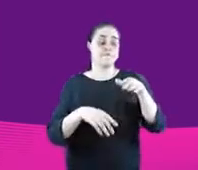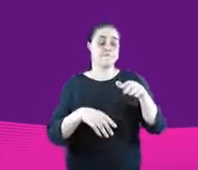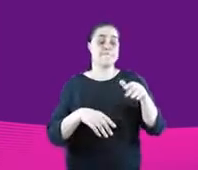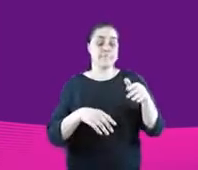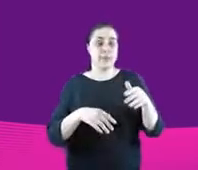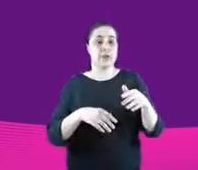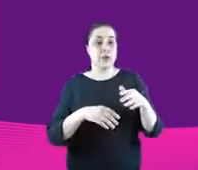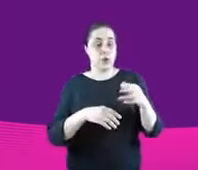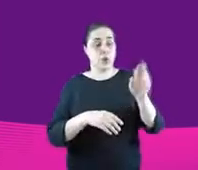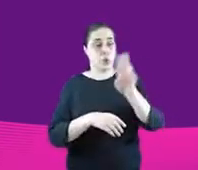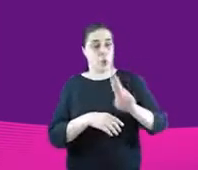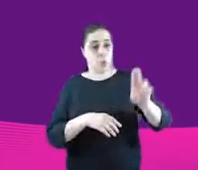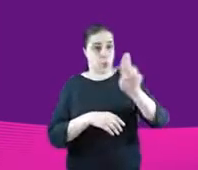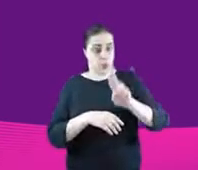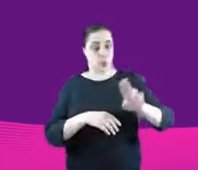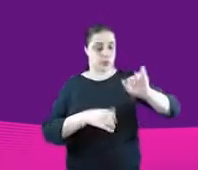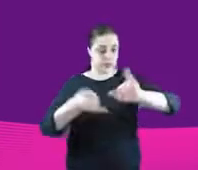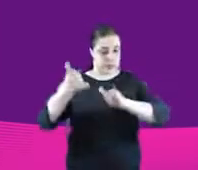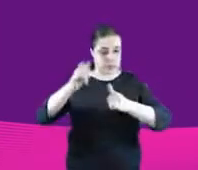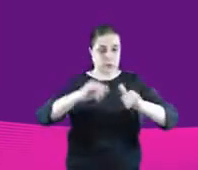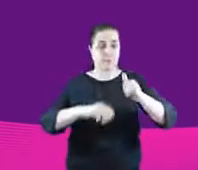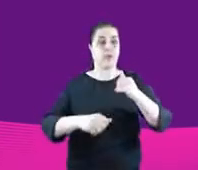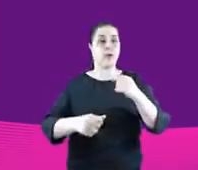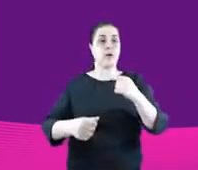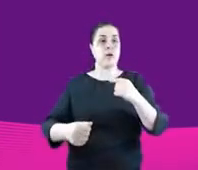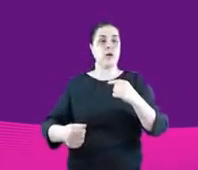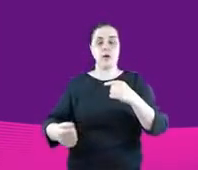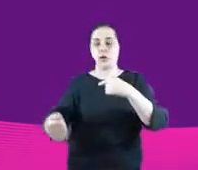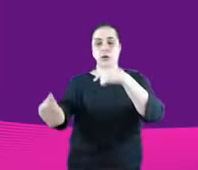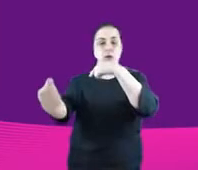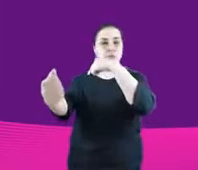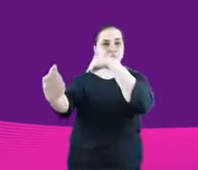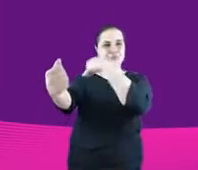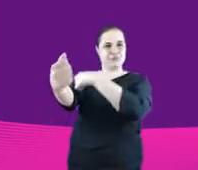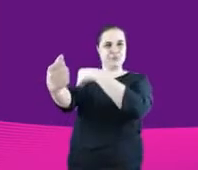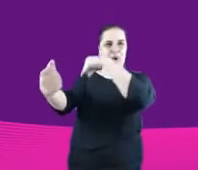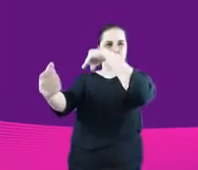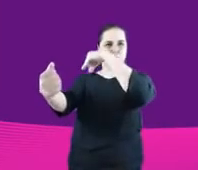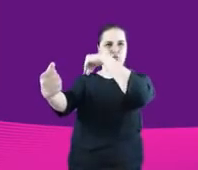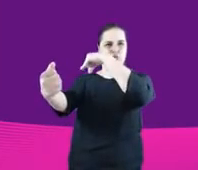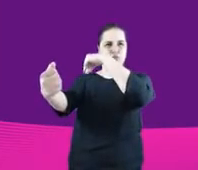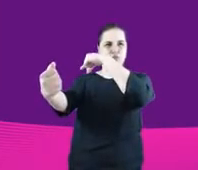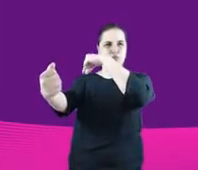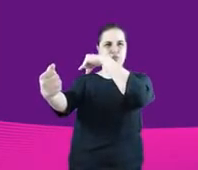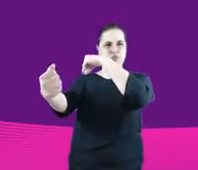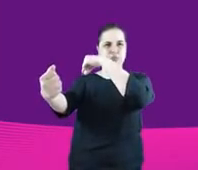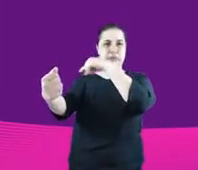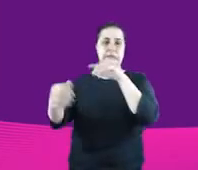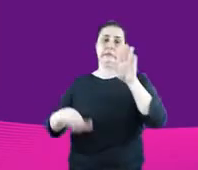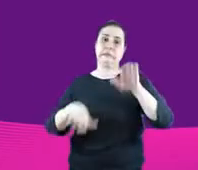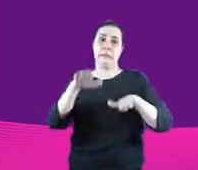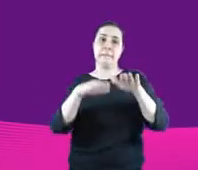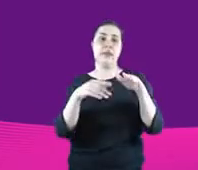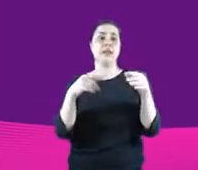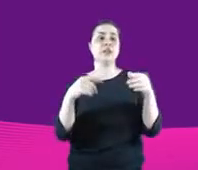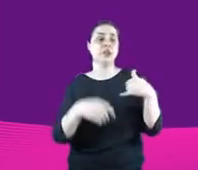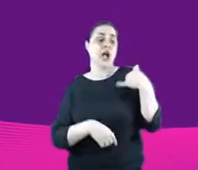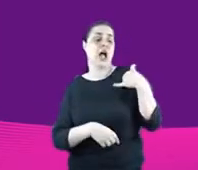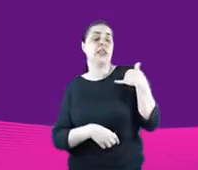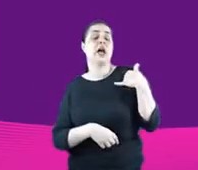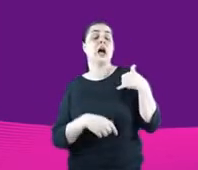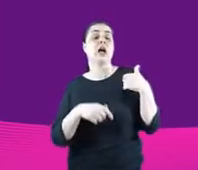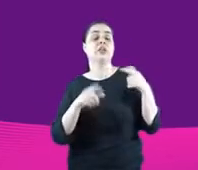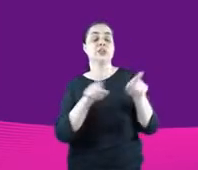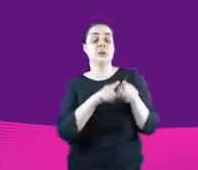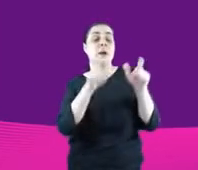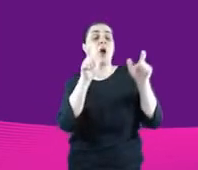a quimioterápicos associados a síndromes hereditárias, mas principalmente a idade onde foi realizada a radioterapia. E por